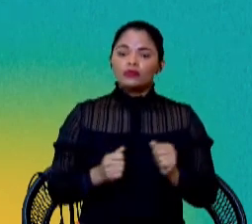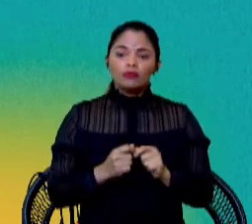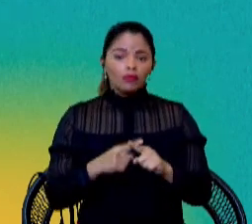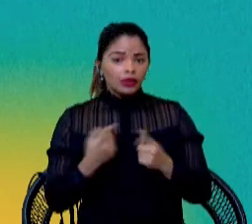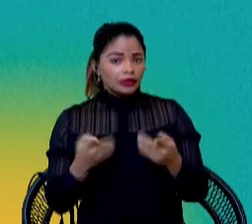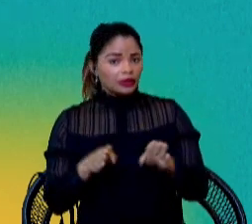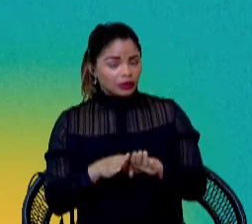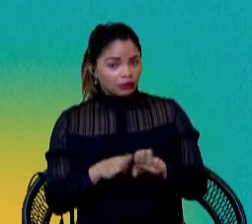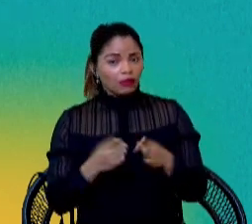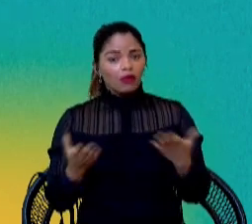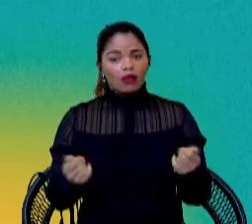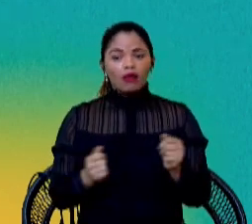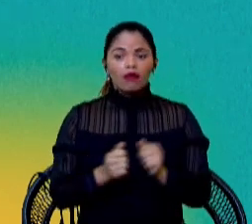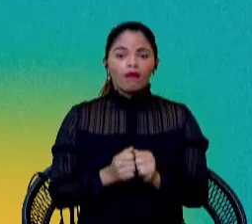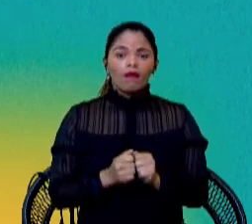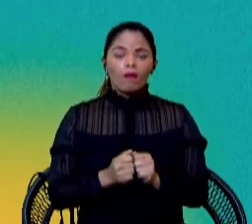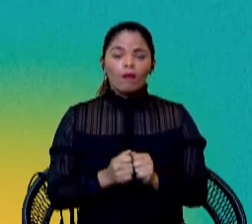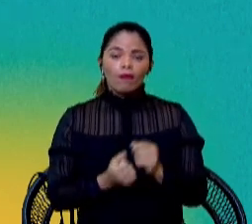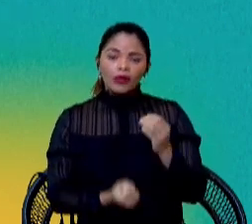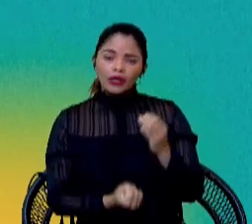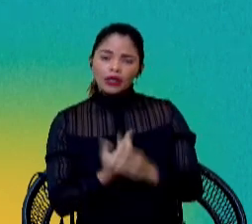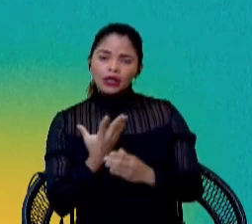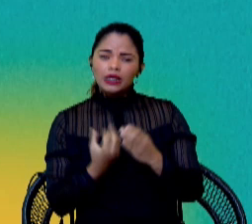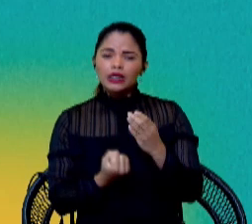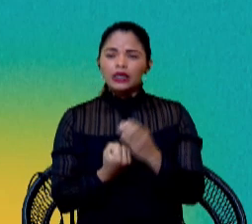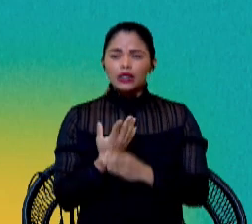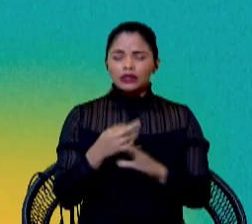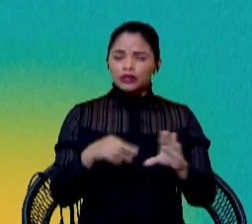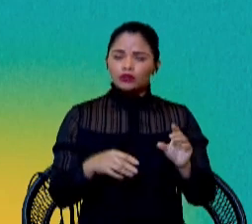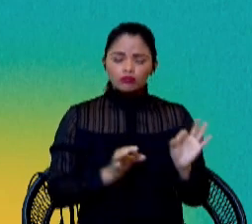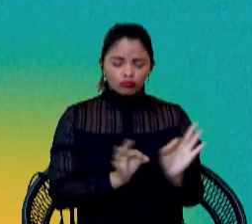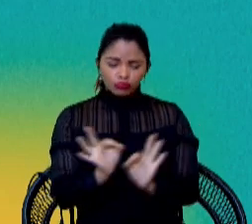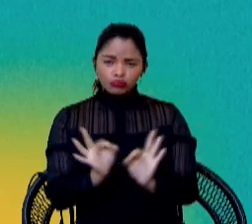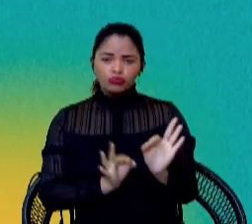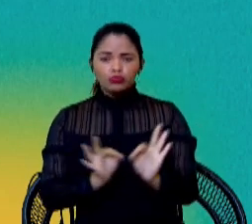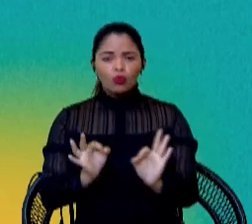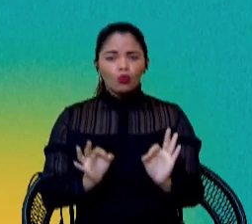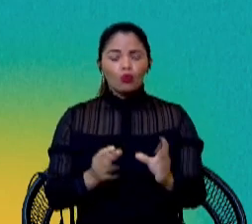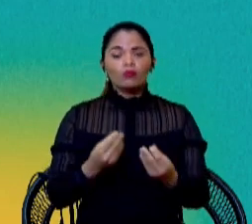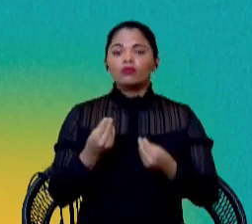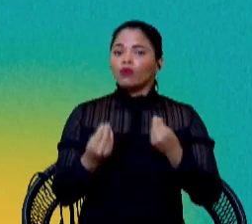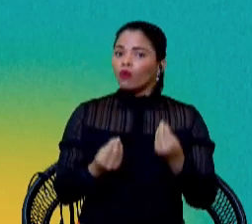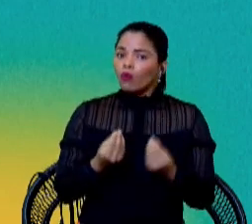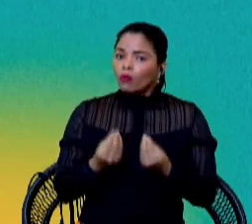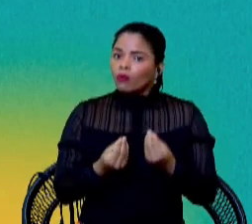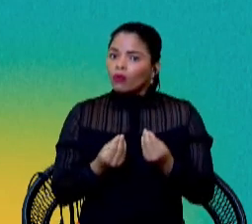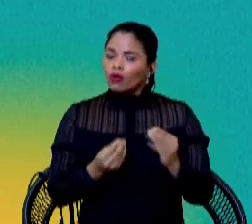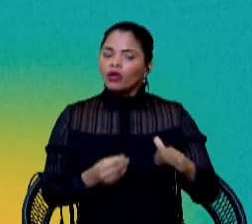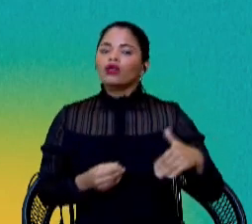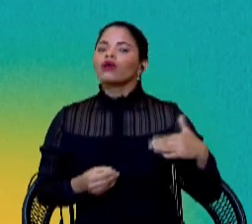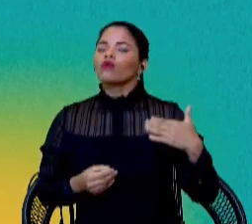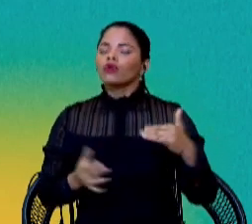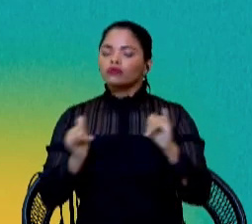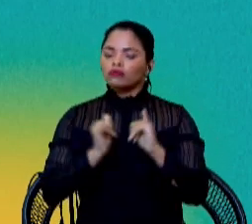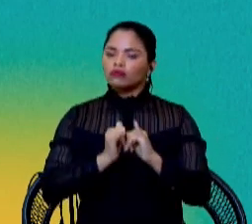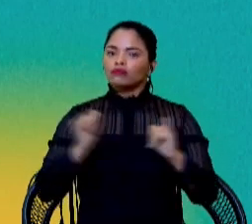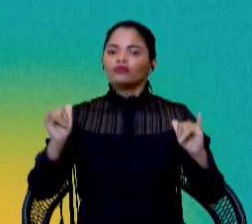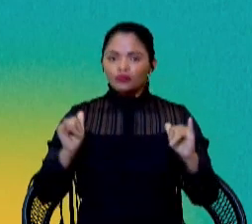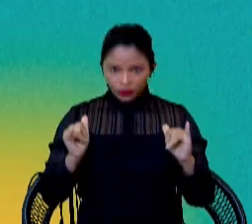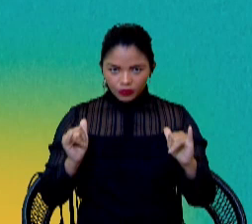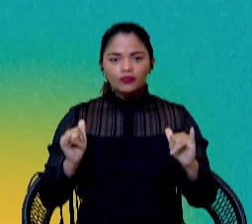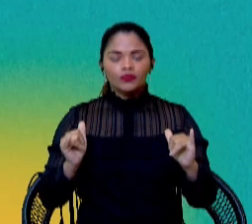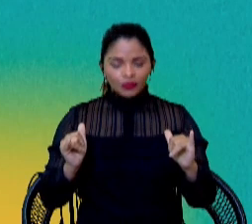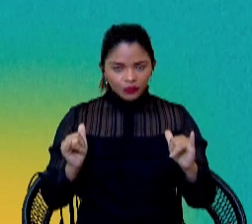Mas também a ir criando um cronograma de como e quando eu consigo colocar esses anúncios no ar. Então, por